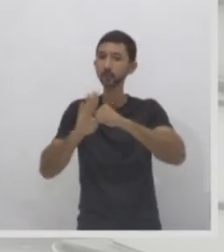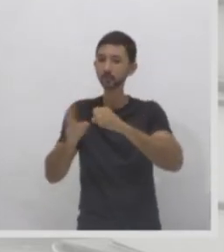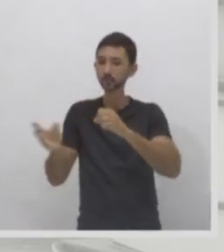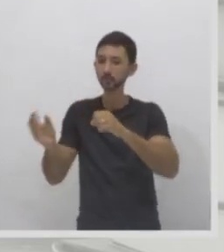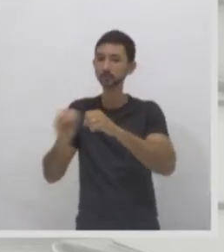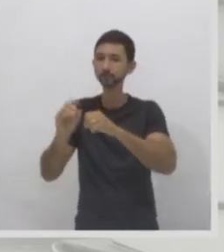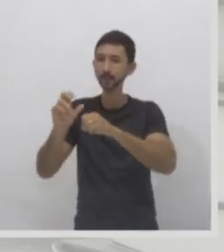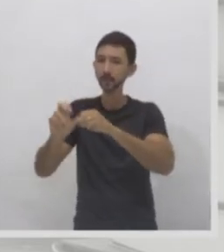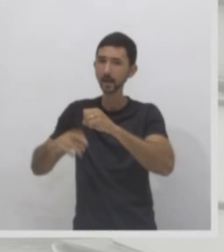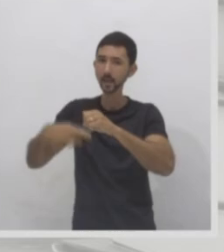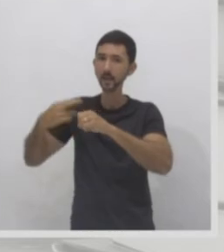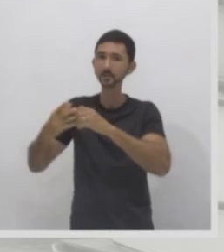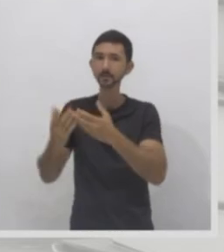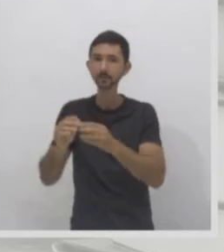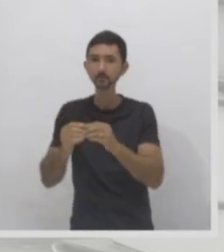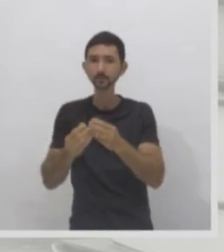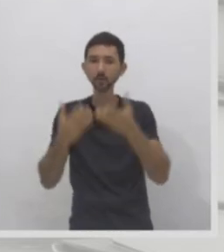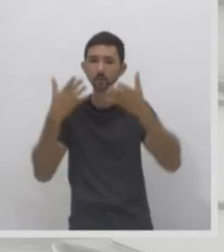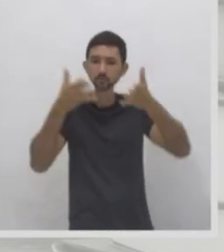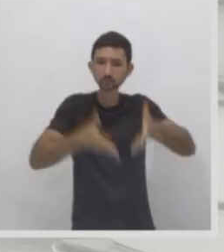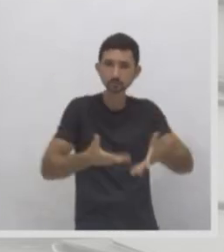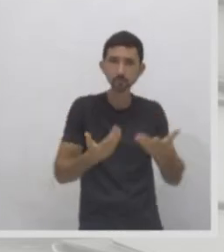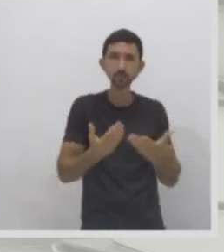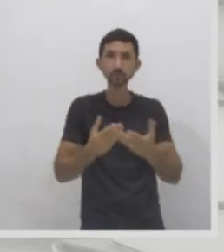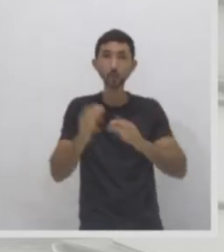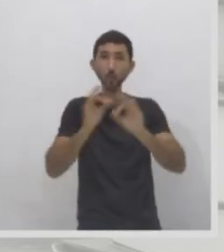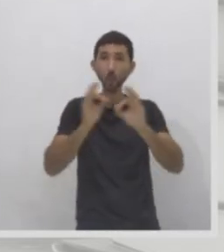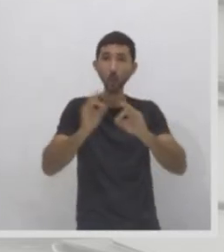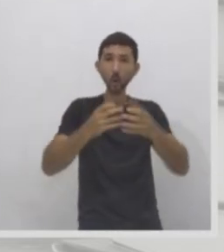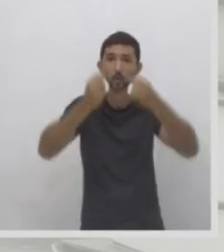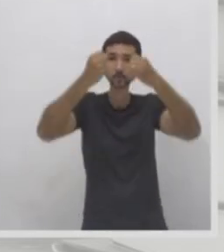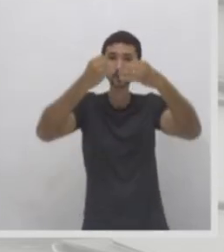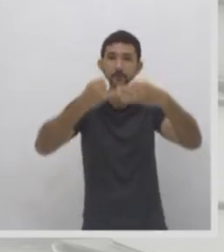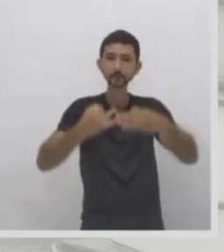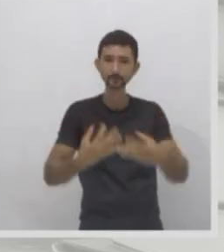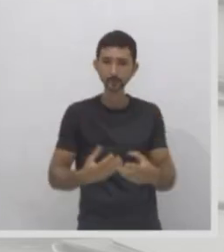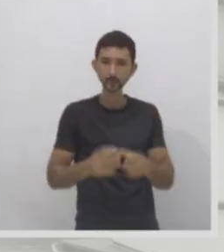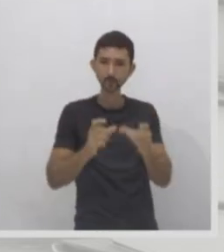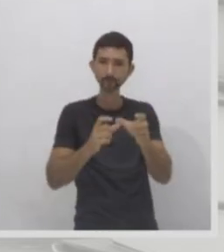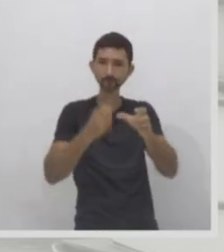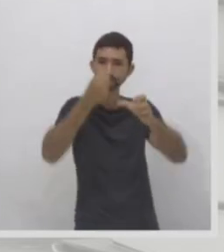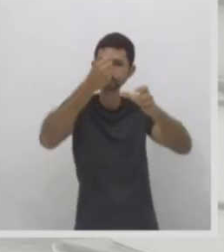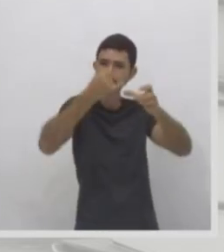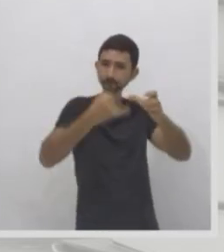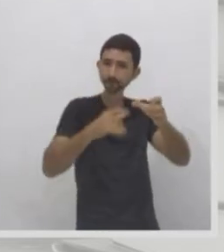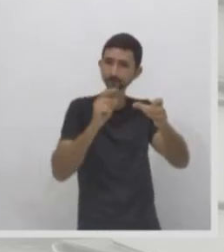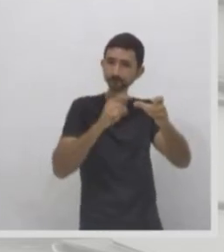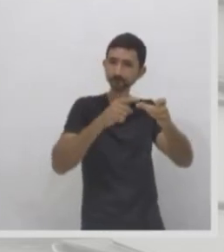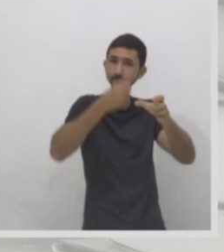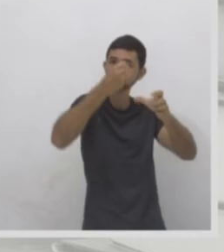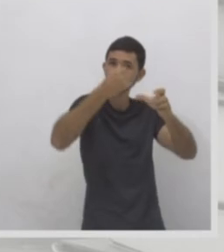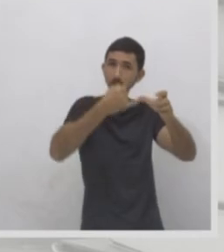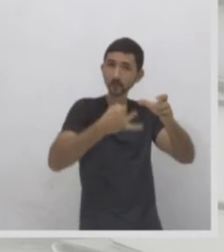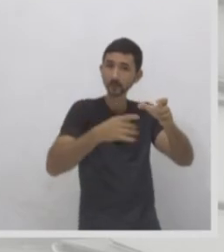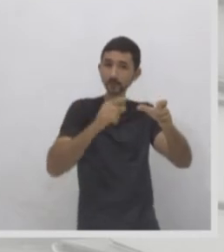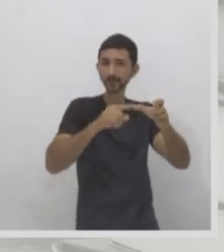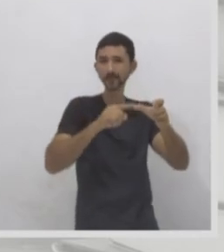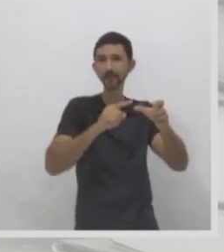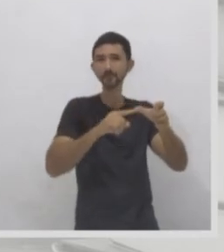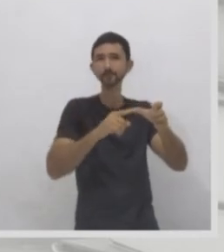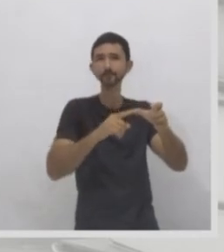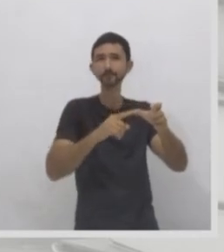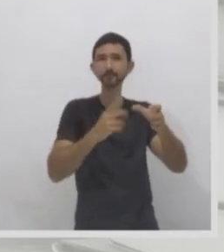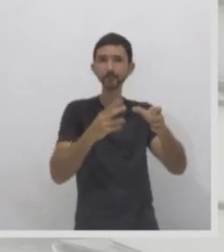ele determina, especifica ou explica um substantivo. Por isso nós dizemos que essa é uma